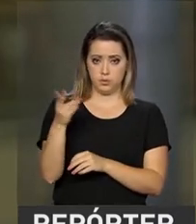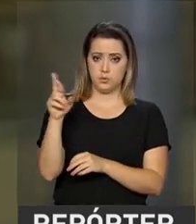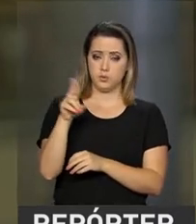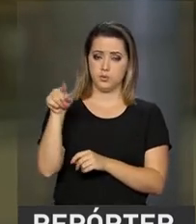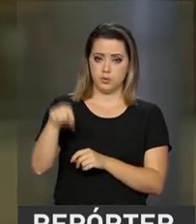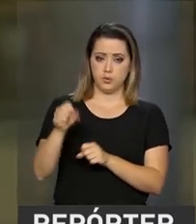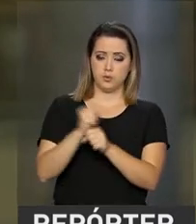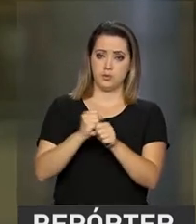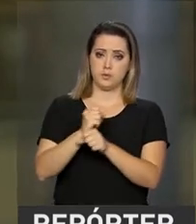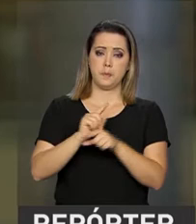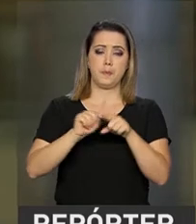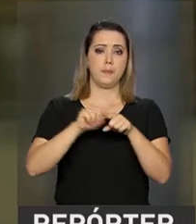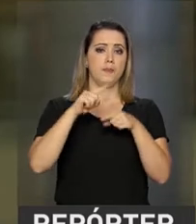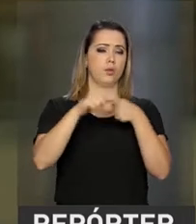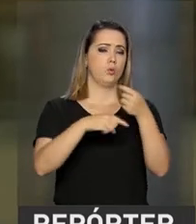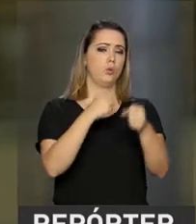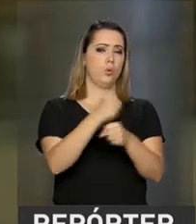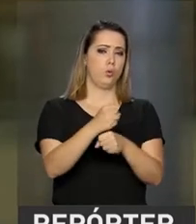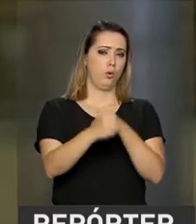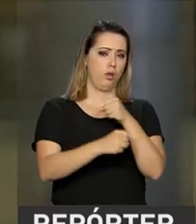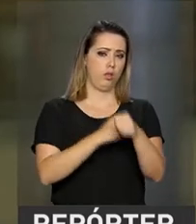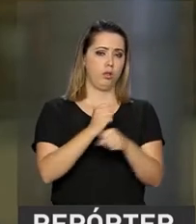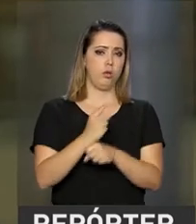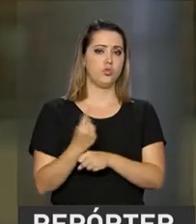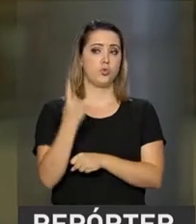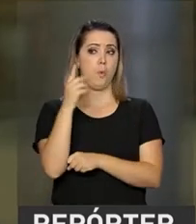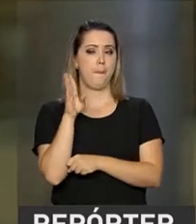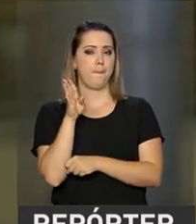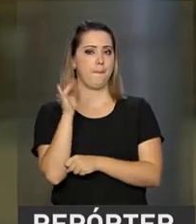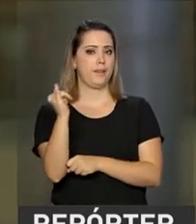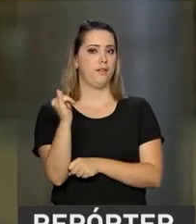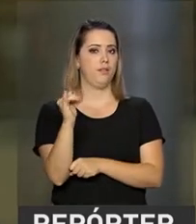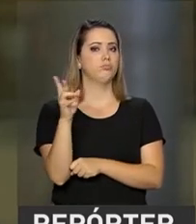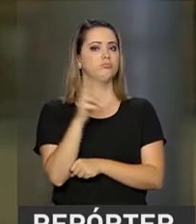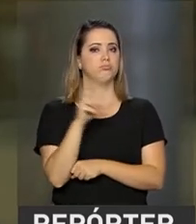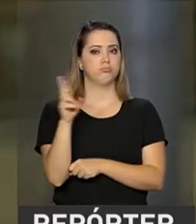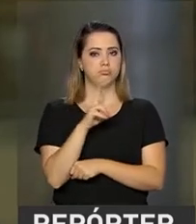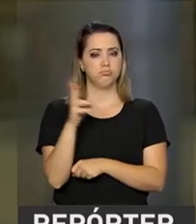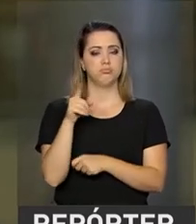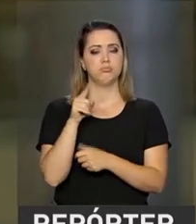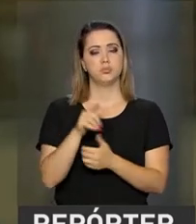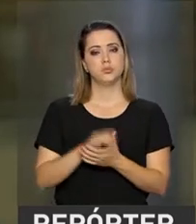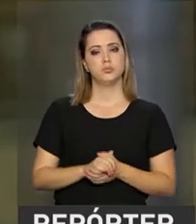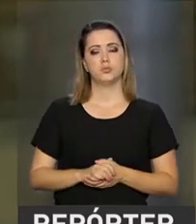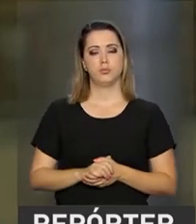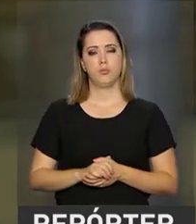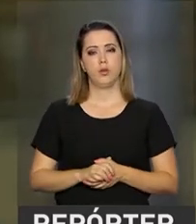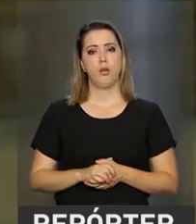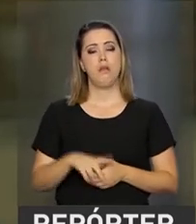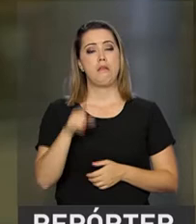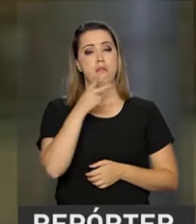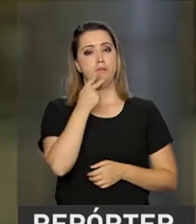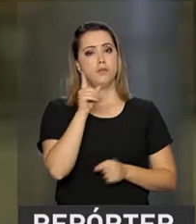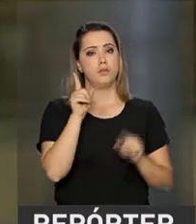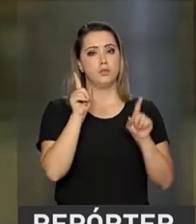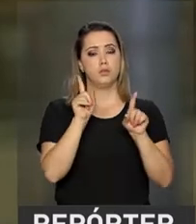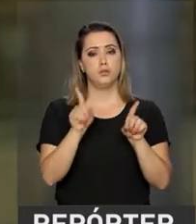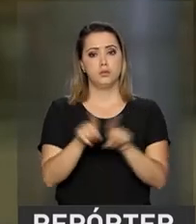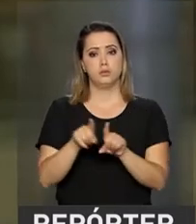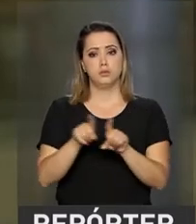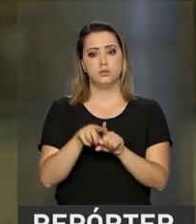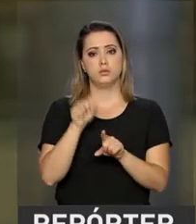previsão de investimento é de 1 bilhão e 200 milhões de reais o ministro do gabinete de segurança em